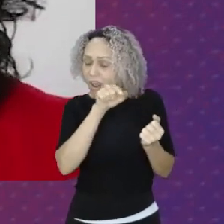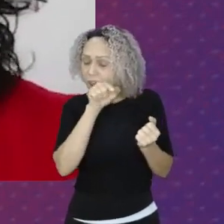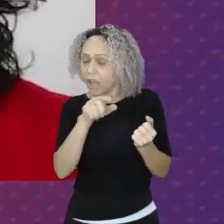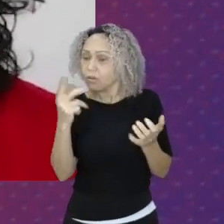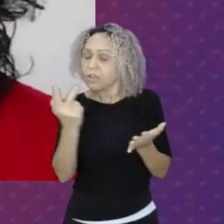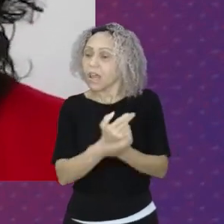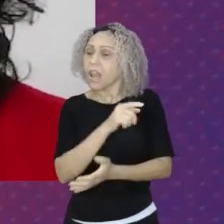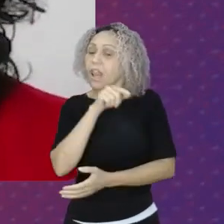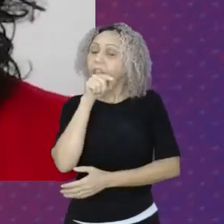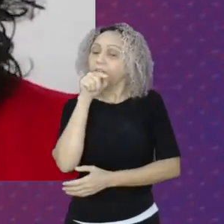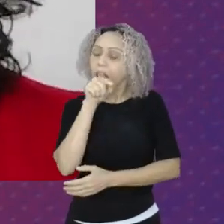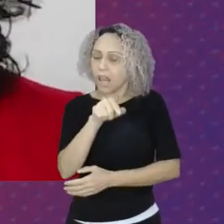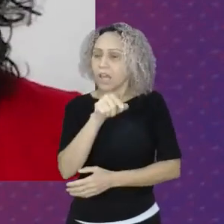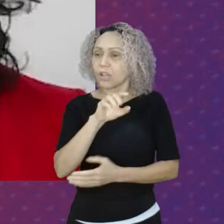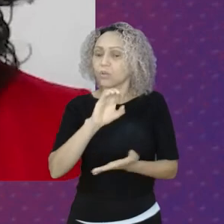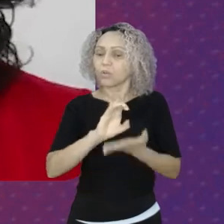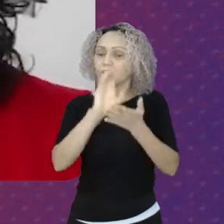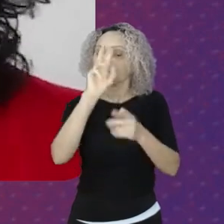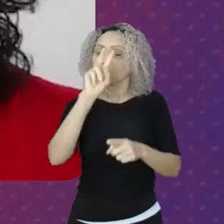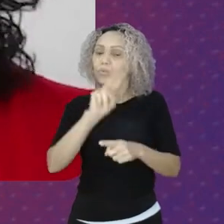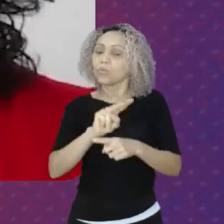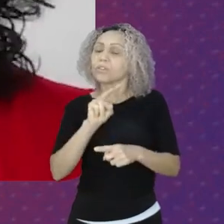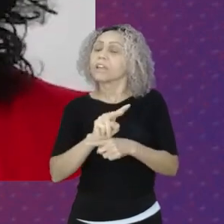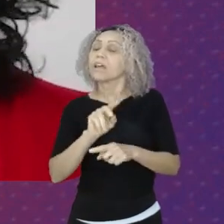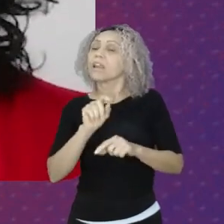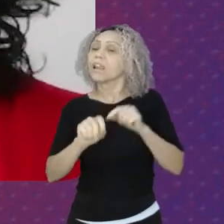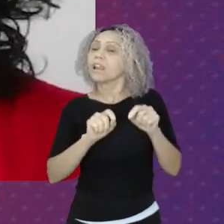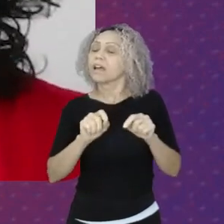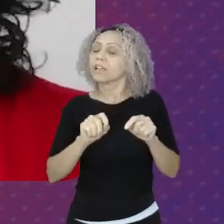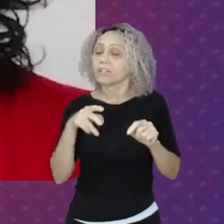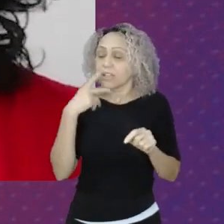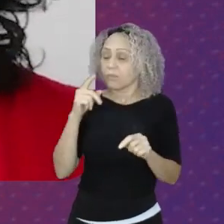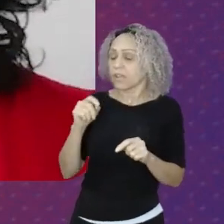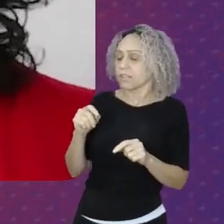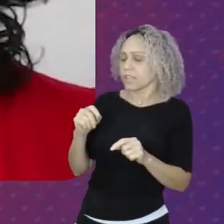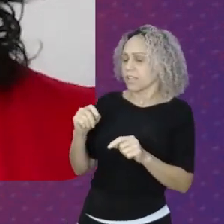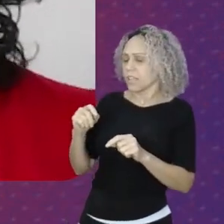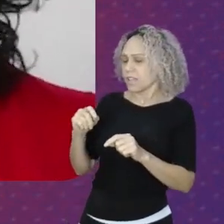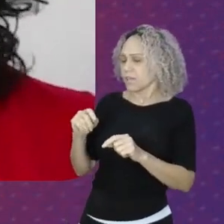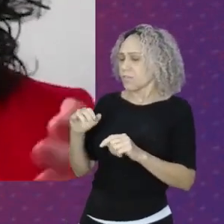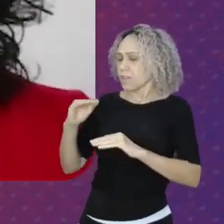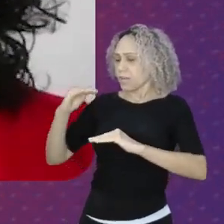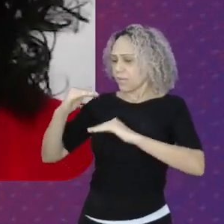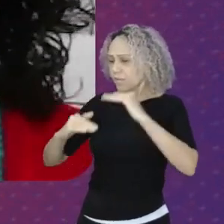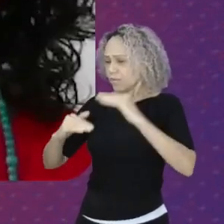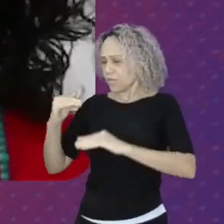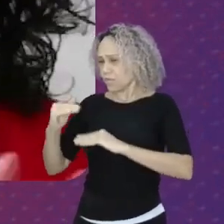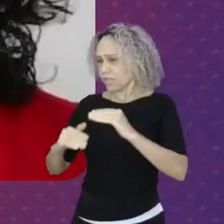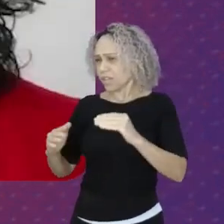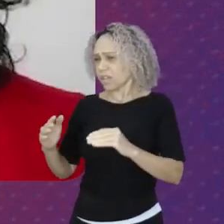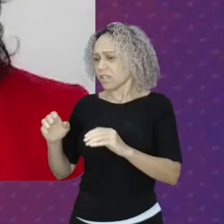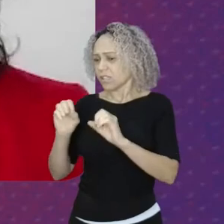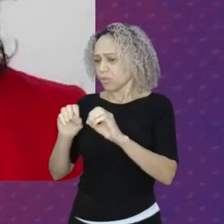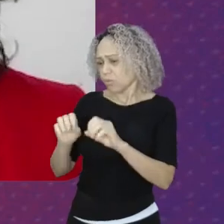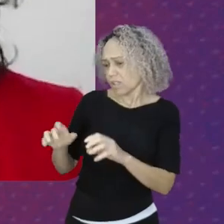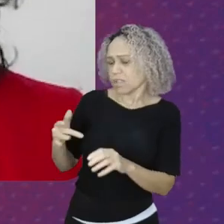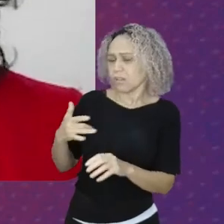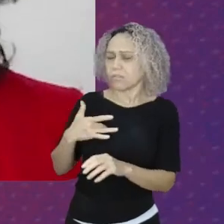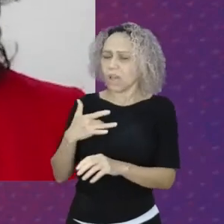de saúde, de educação, mas também as pessoas, a sociedade civil pode fazer